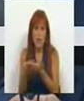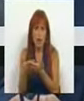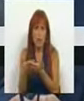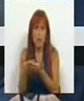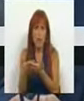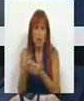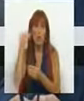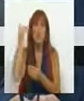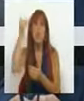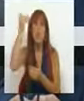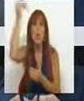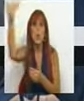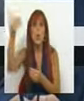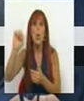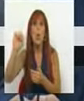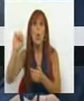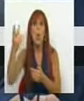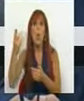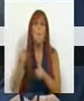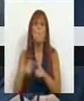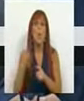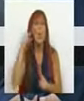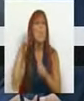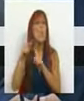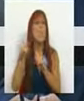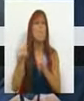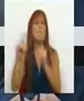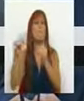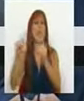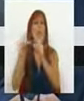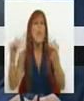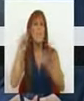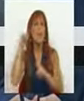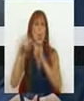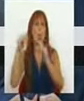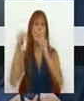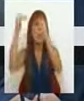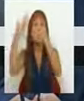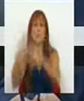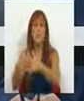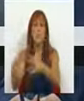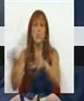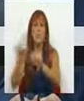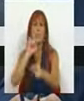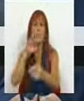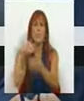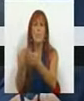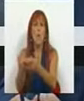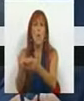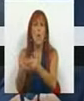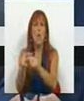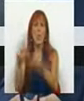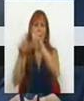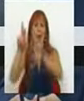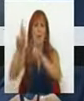económica no futuro ou para uma ambição, um nível de ambição de reestruturação que possa ter